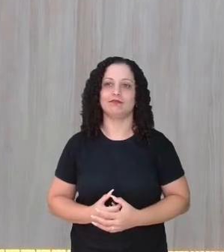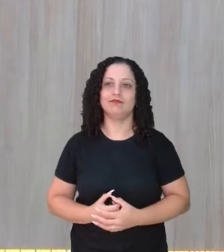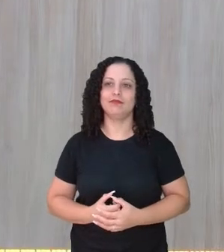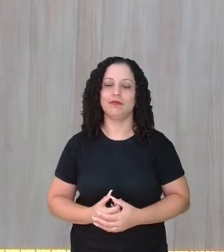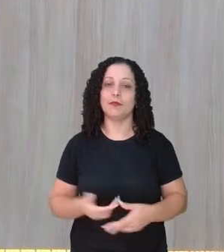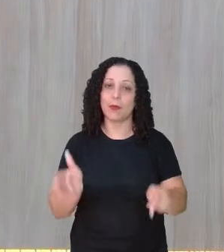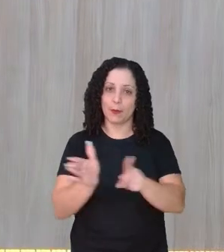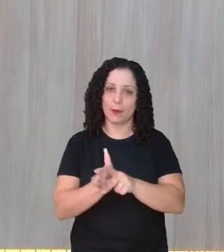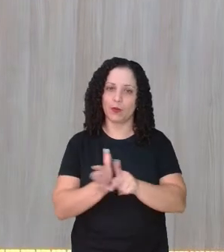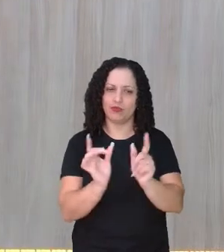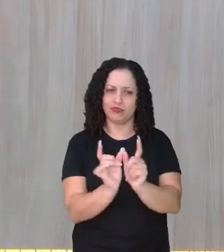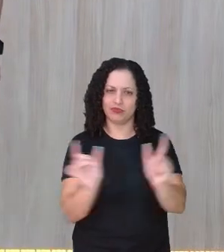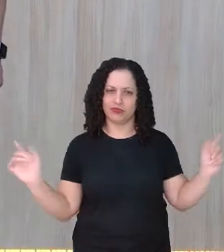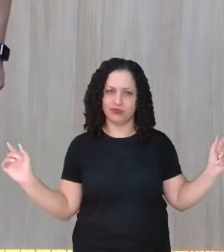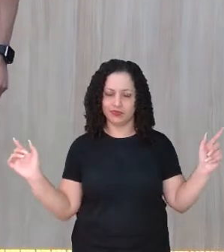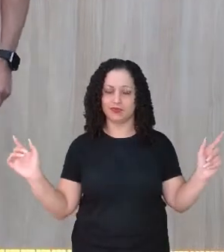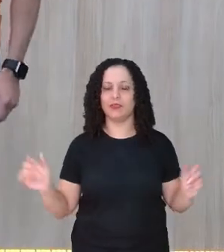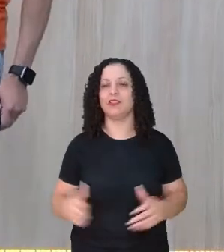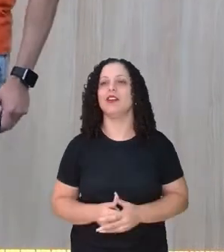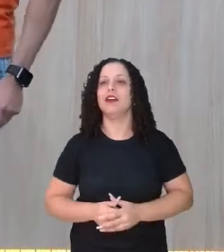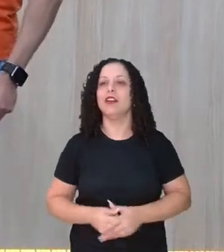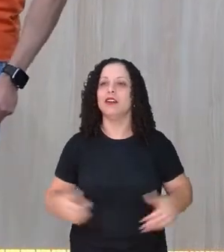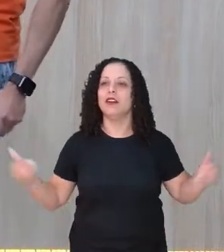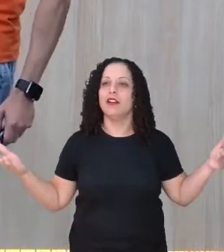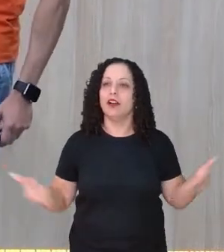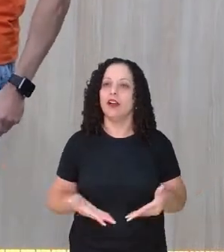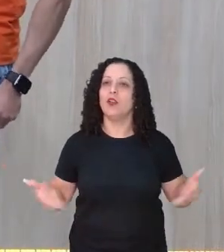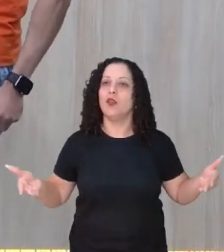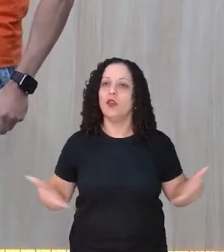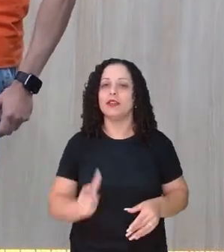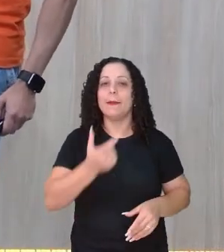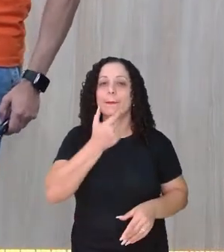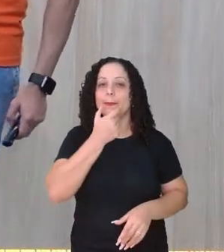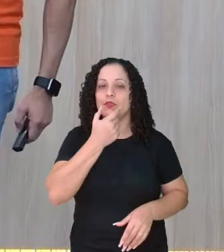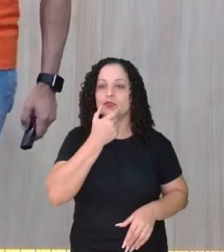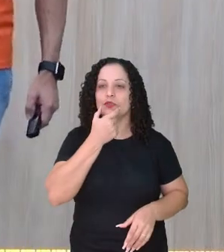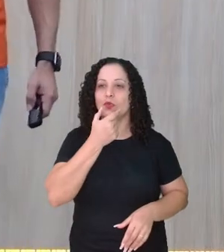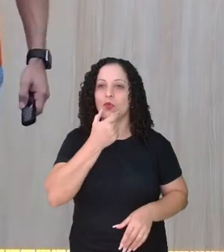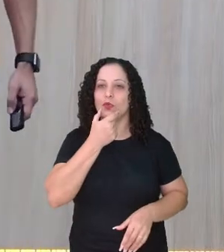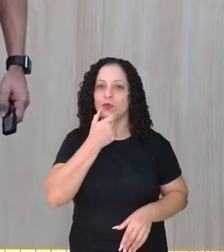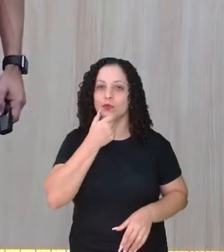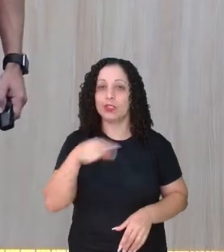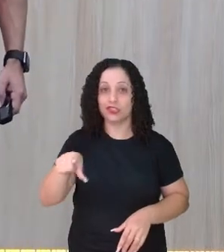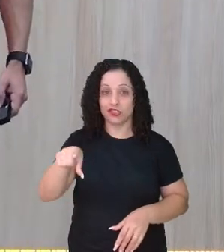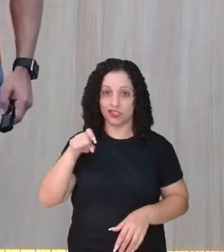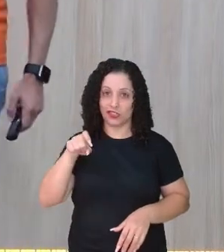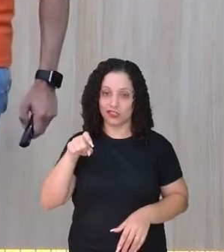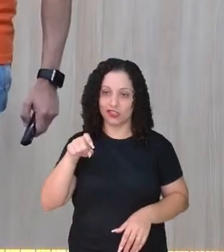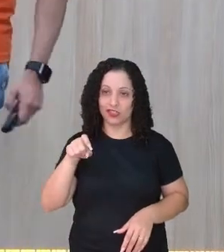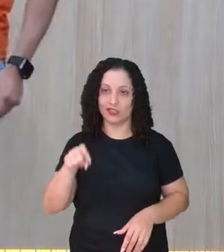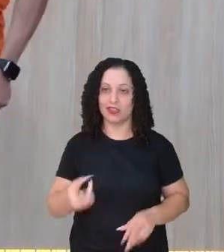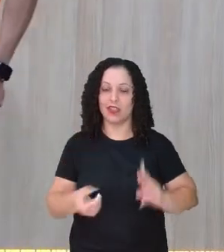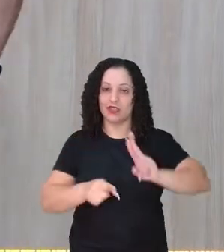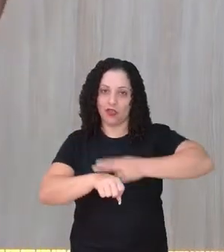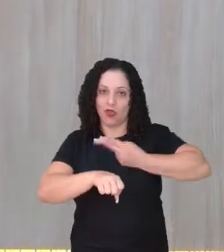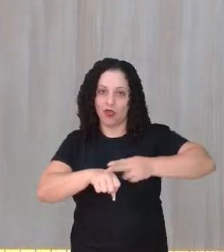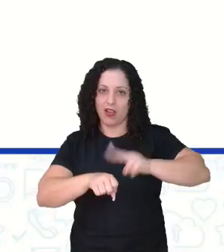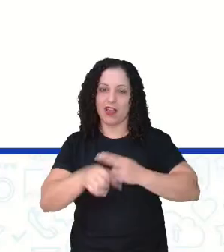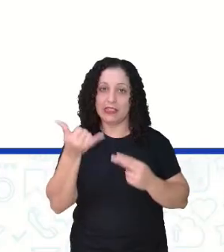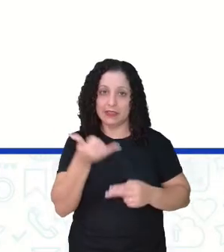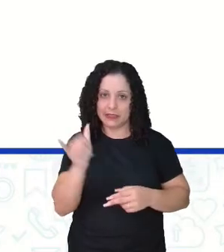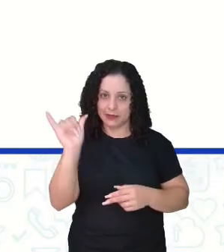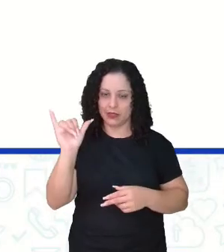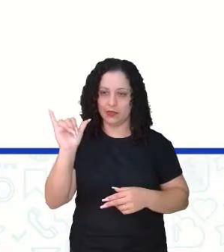do nosso alfabeto. Então, o que foi que eu fiz? Bolachinha, chamei de X, chocolate de